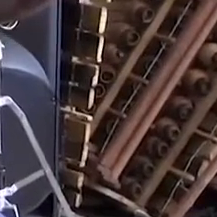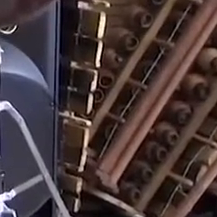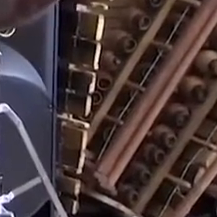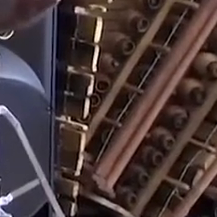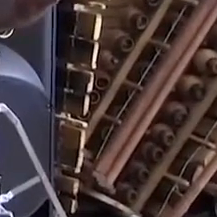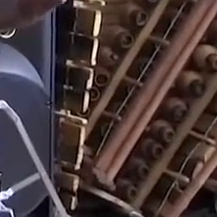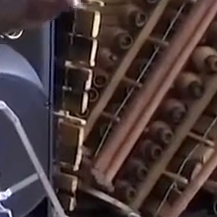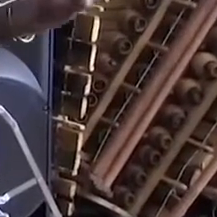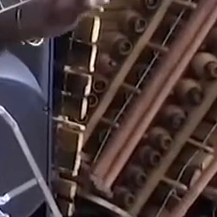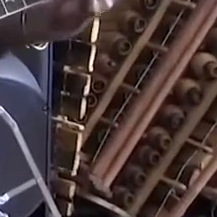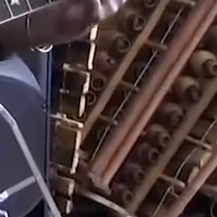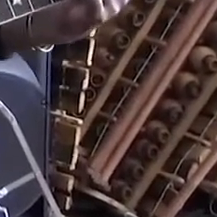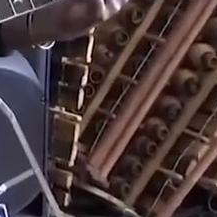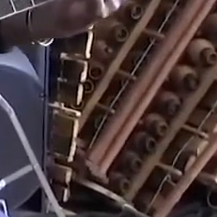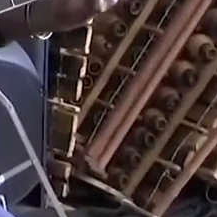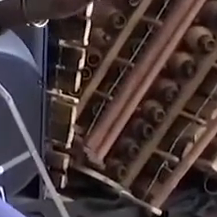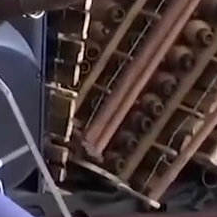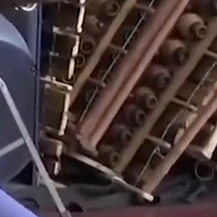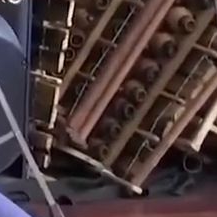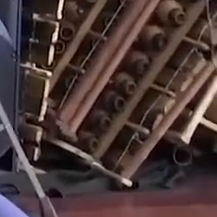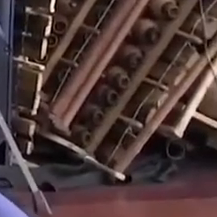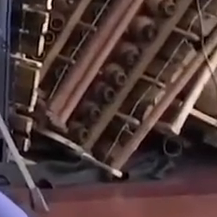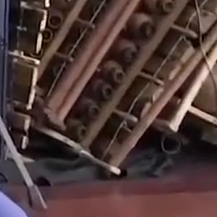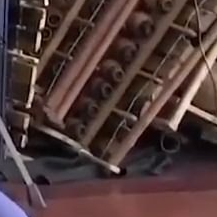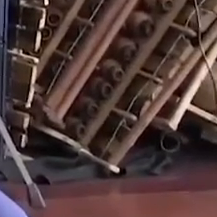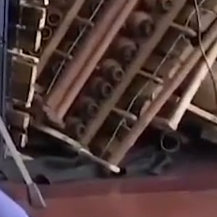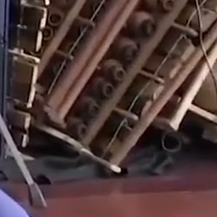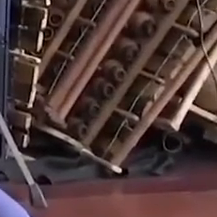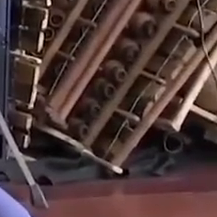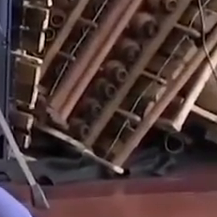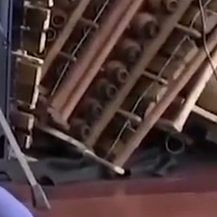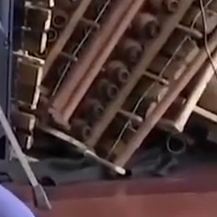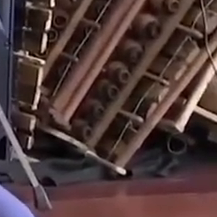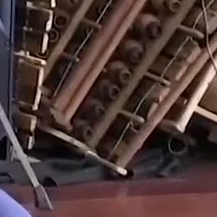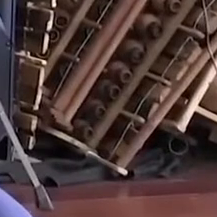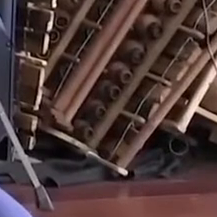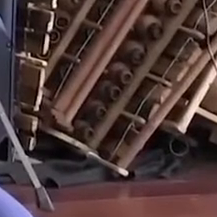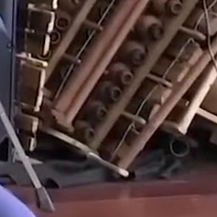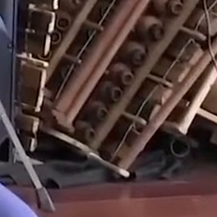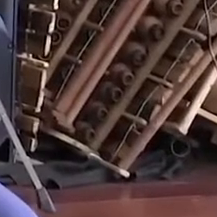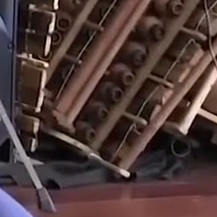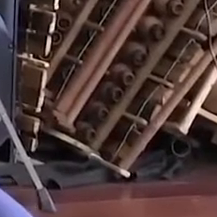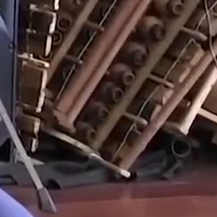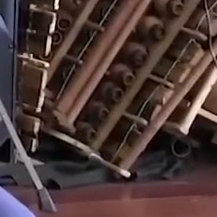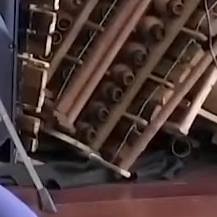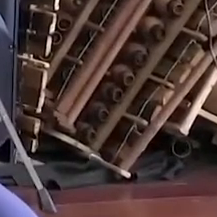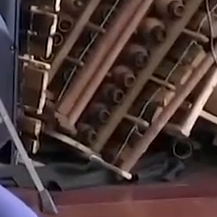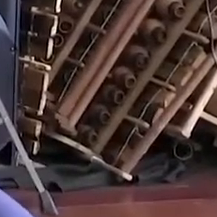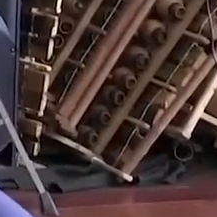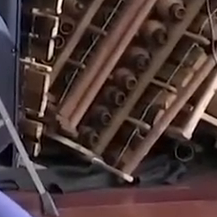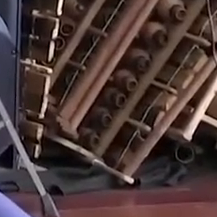Rasikangiles Kodwa mino Mai vavo